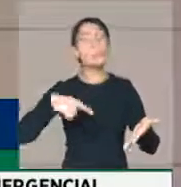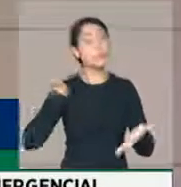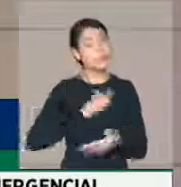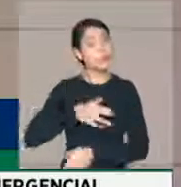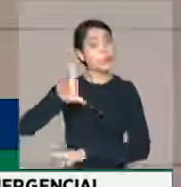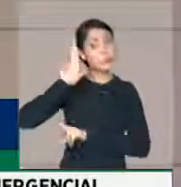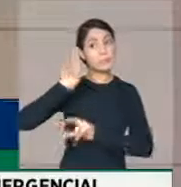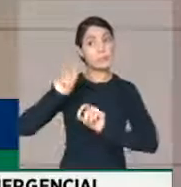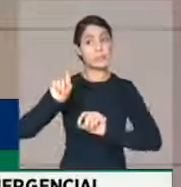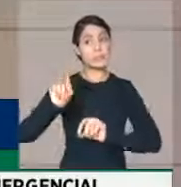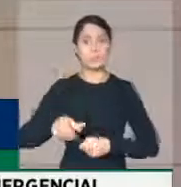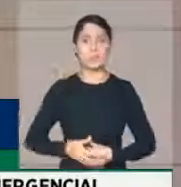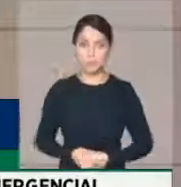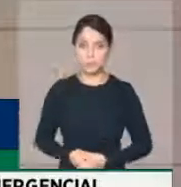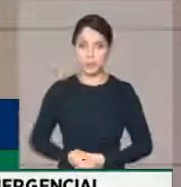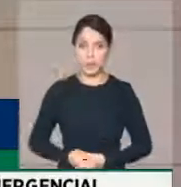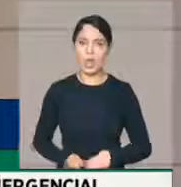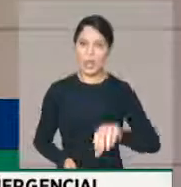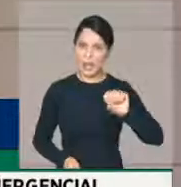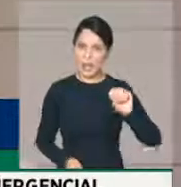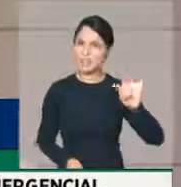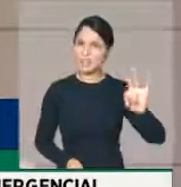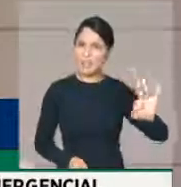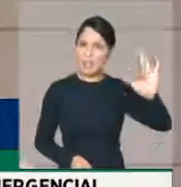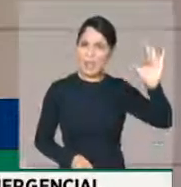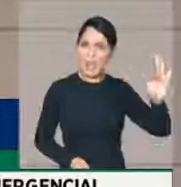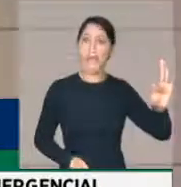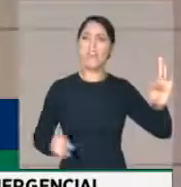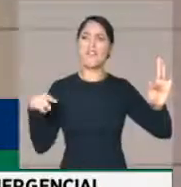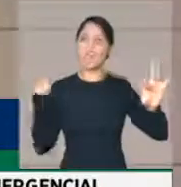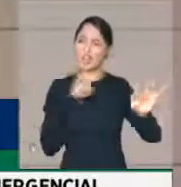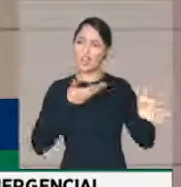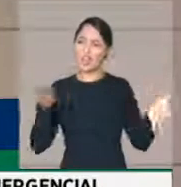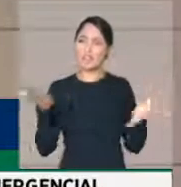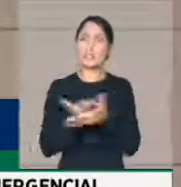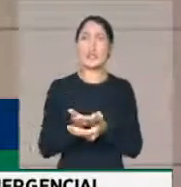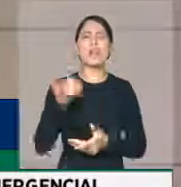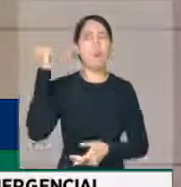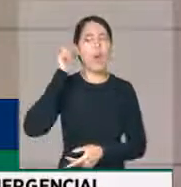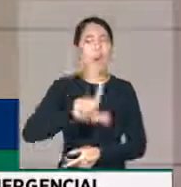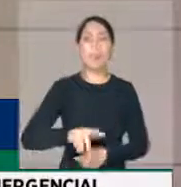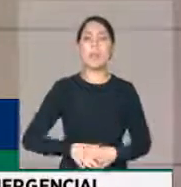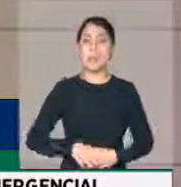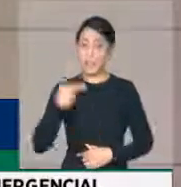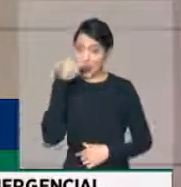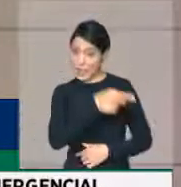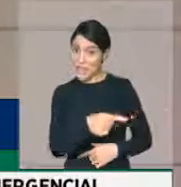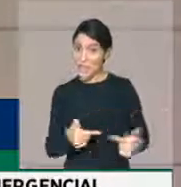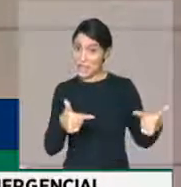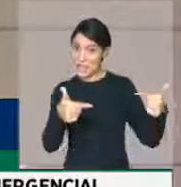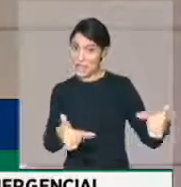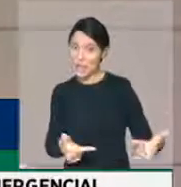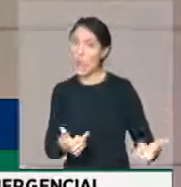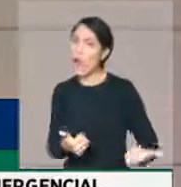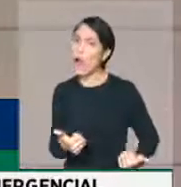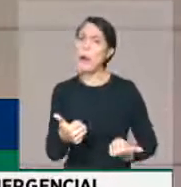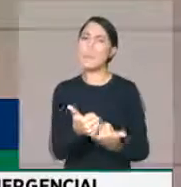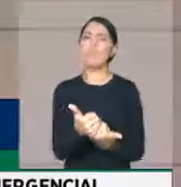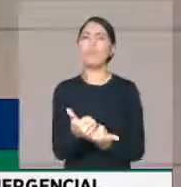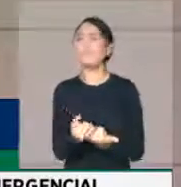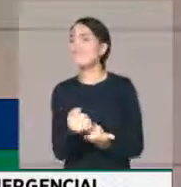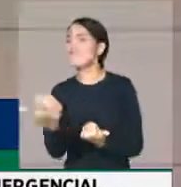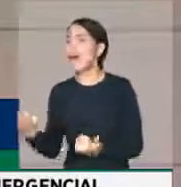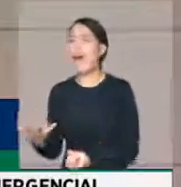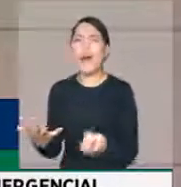expectativa de que o Supremo Tribunal Federal nos dê ganho de causa nessa ação que é apoiada por diversas entidades